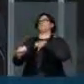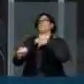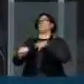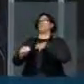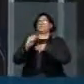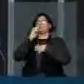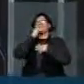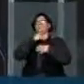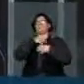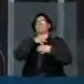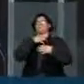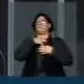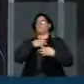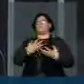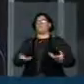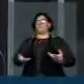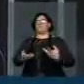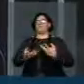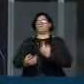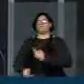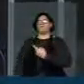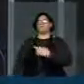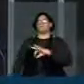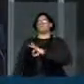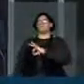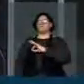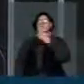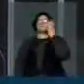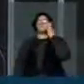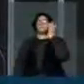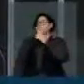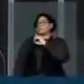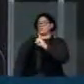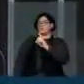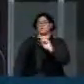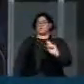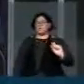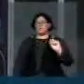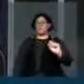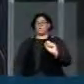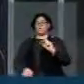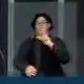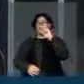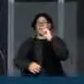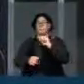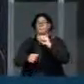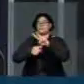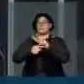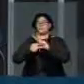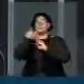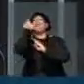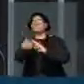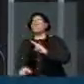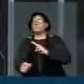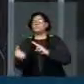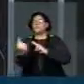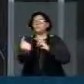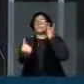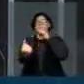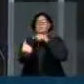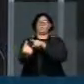não podemos entender a polícia legislativa como força de proteção ao indivíduo